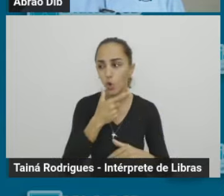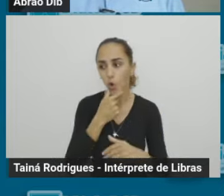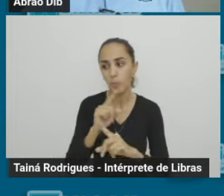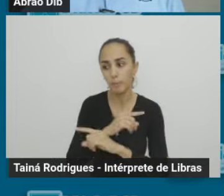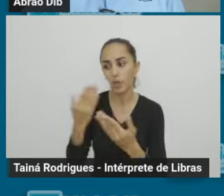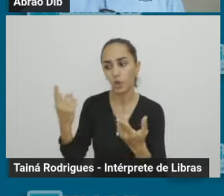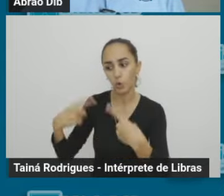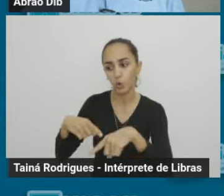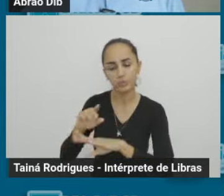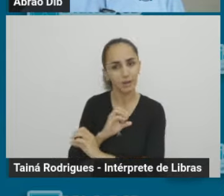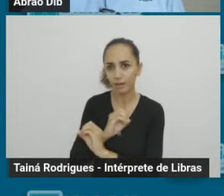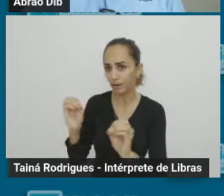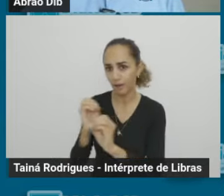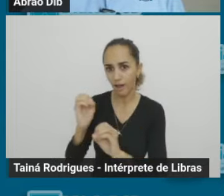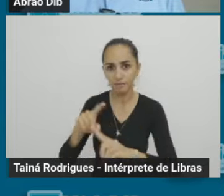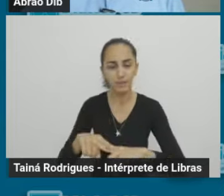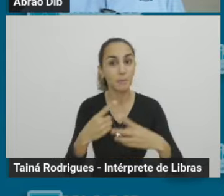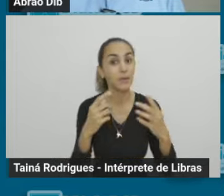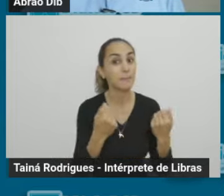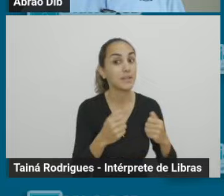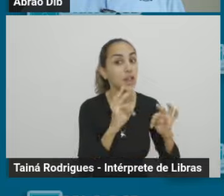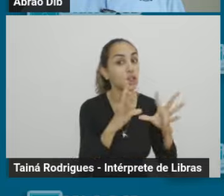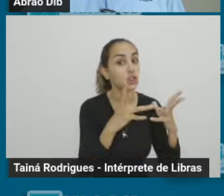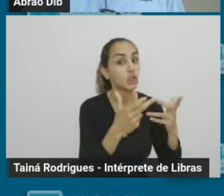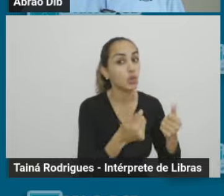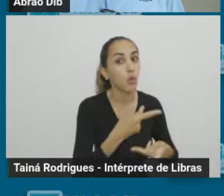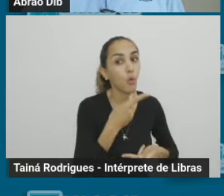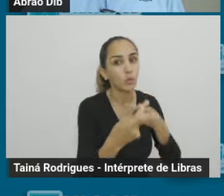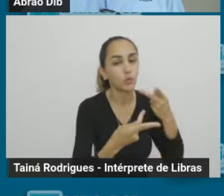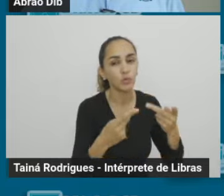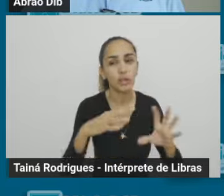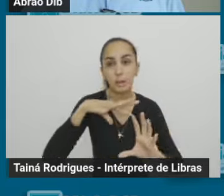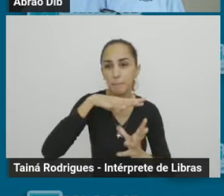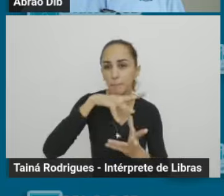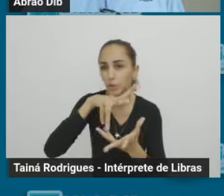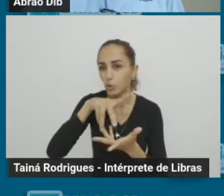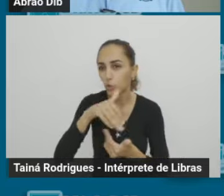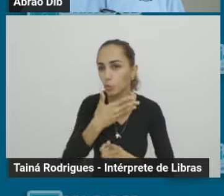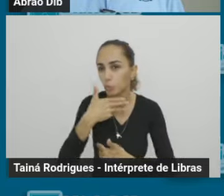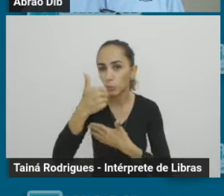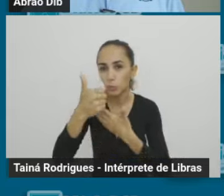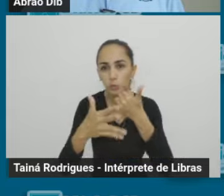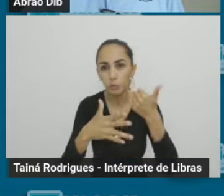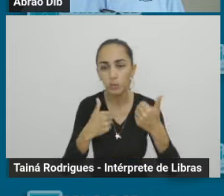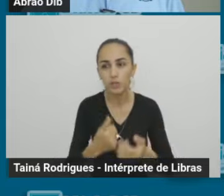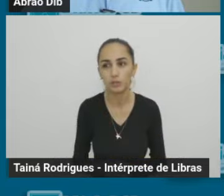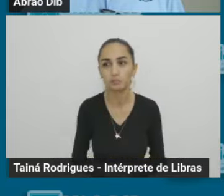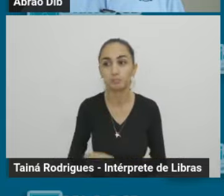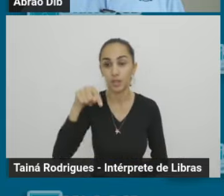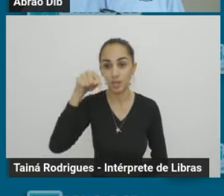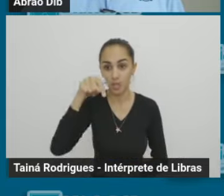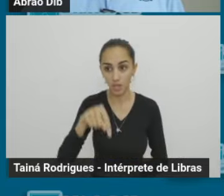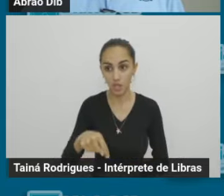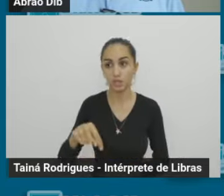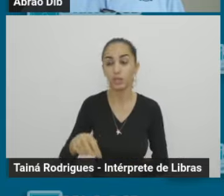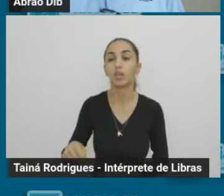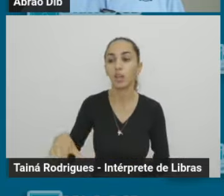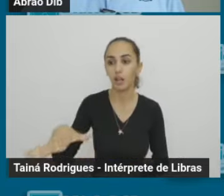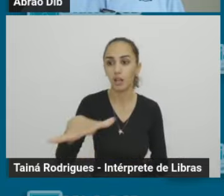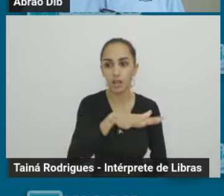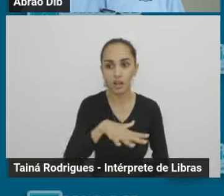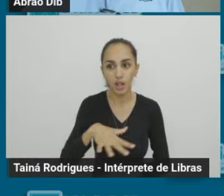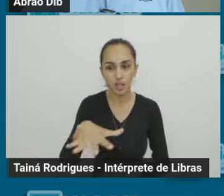ter todo mundo falando para que o mundo seja cada vez melhor. E isso aqui, pelo menos na nossa região, não está